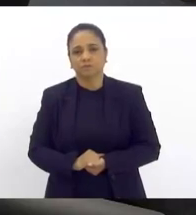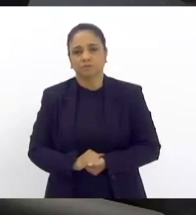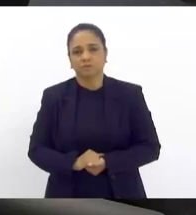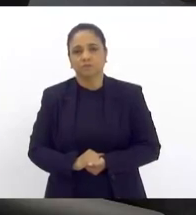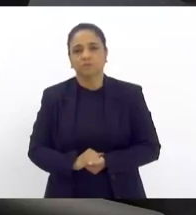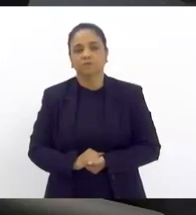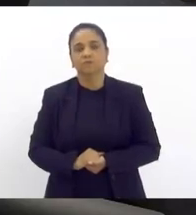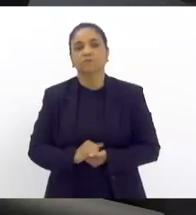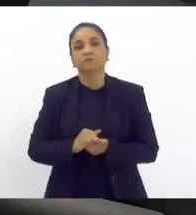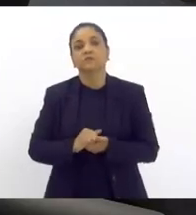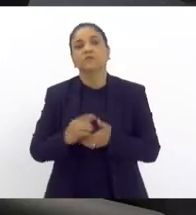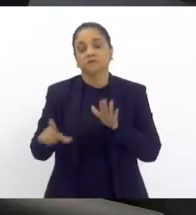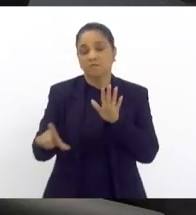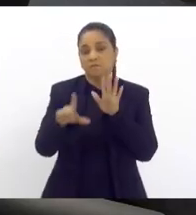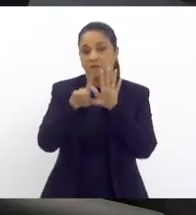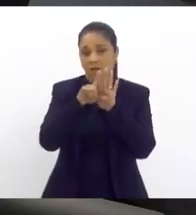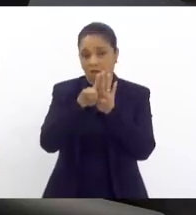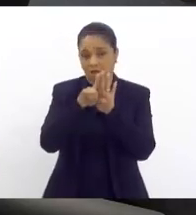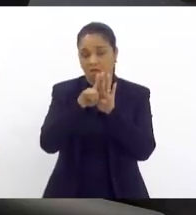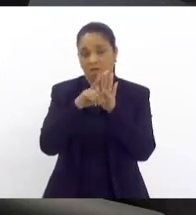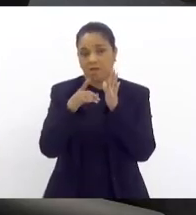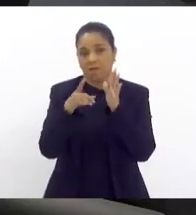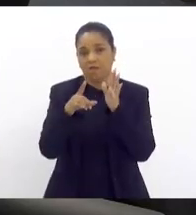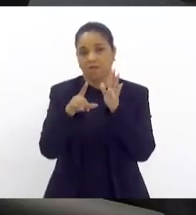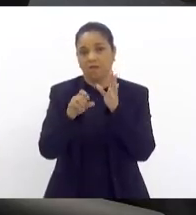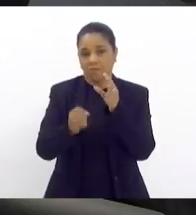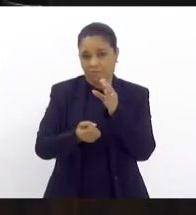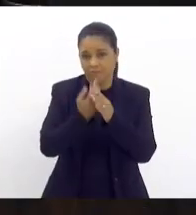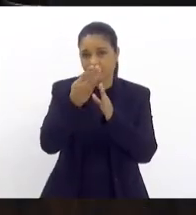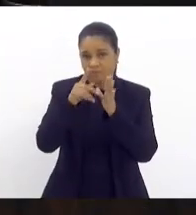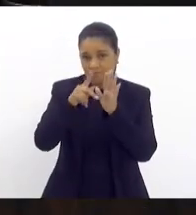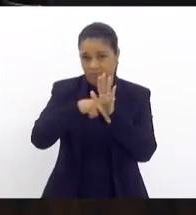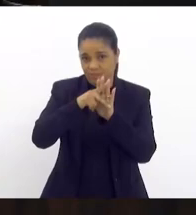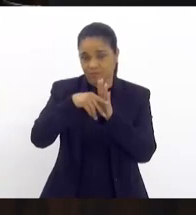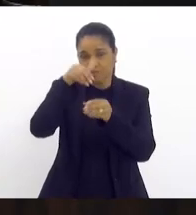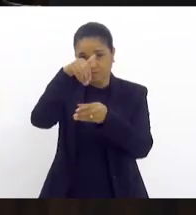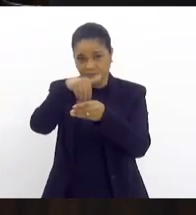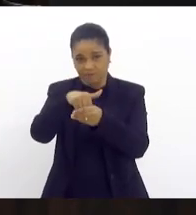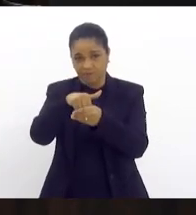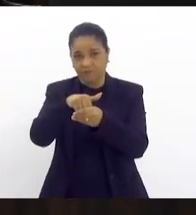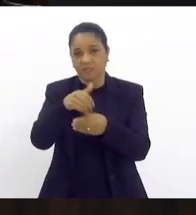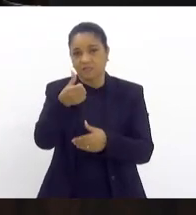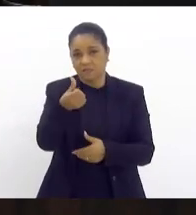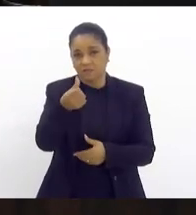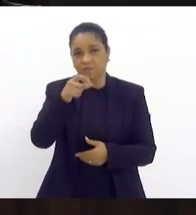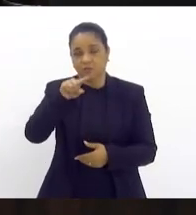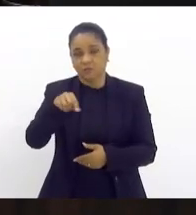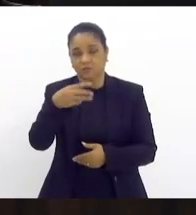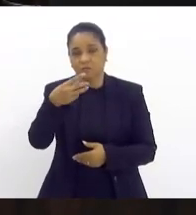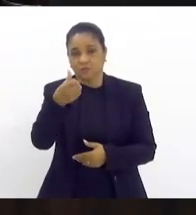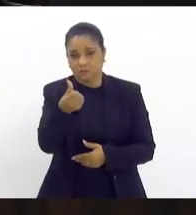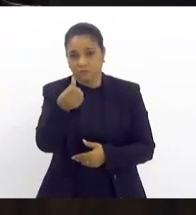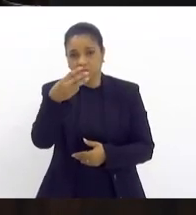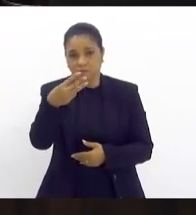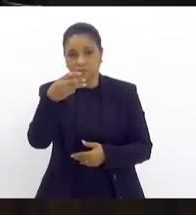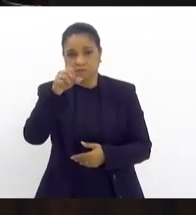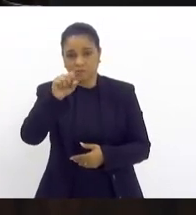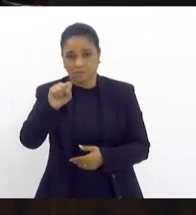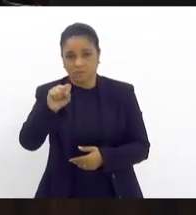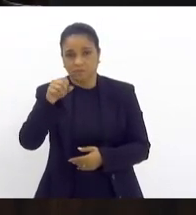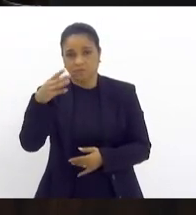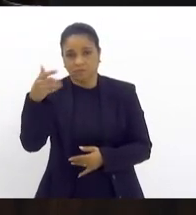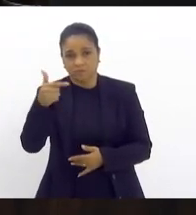requerimentos de inclusão na ordem do dia para o projeto de número 6138 do ano de 2022